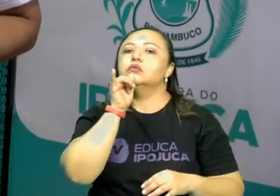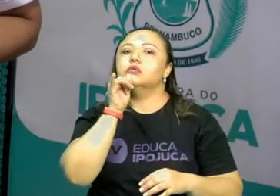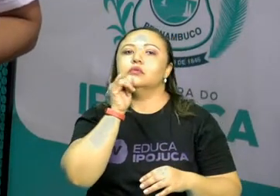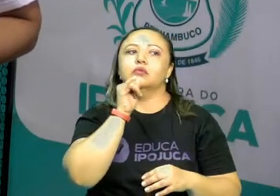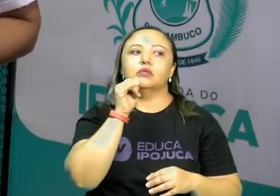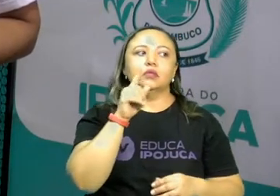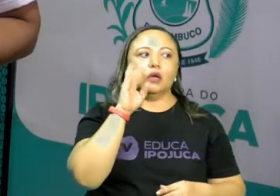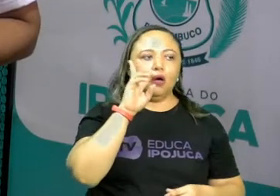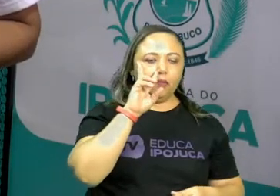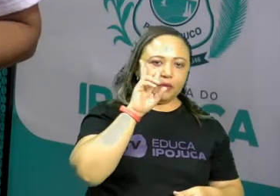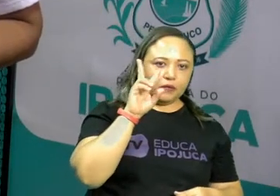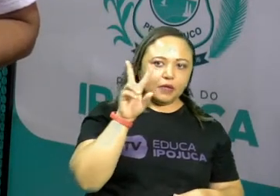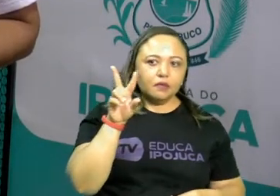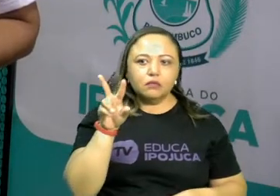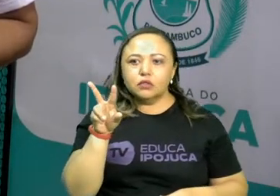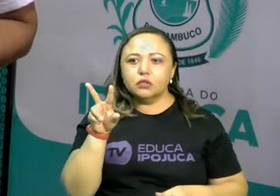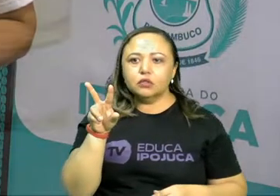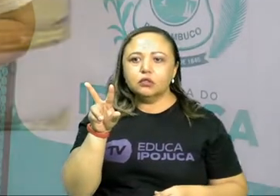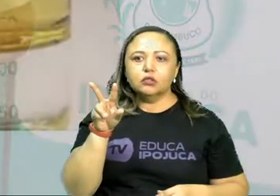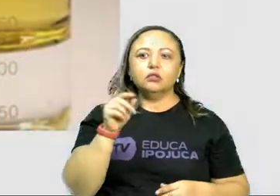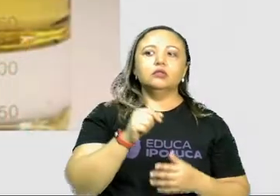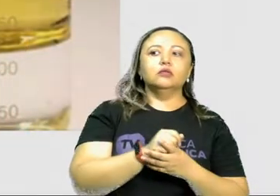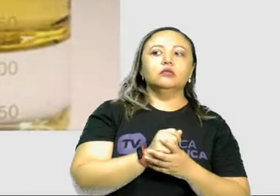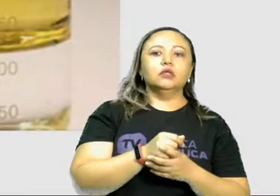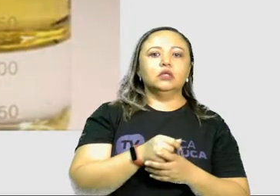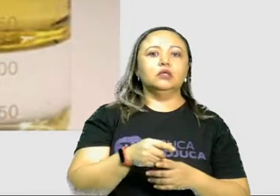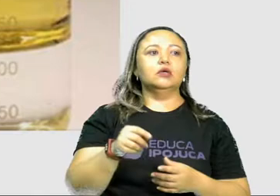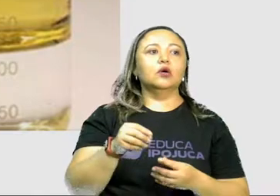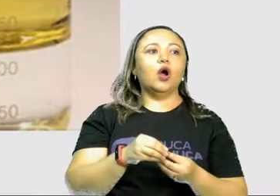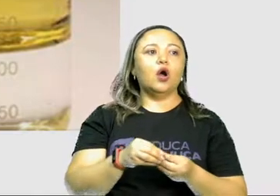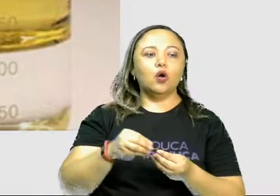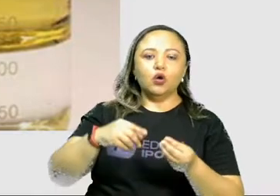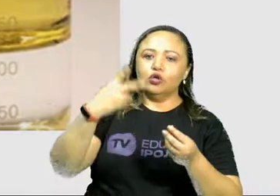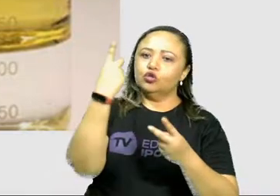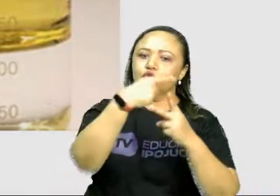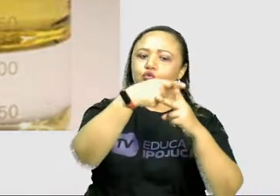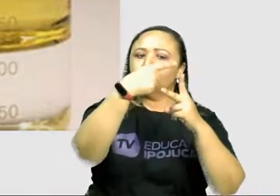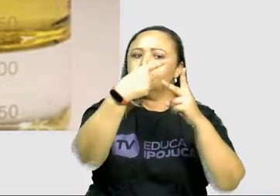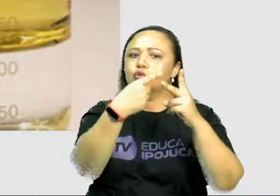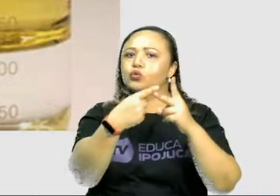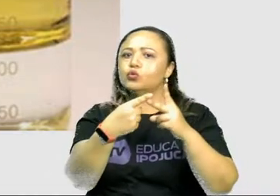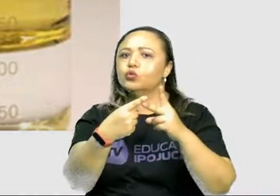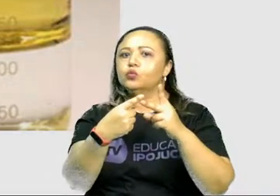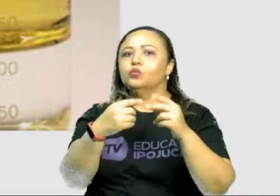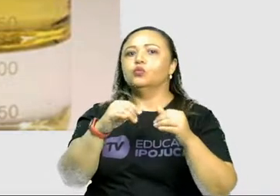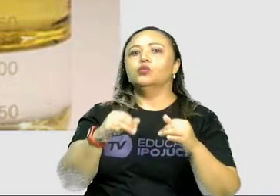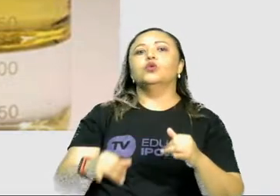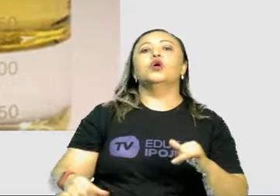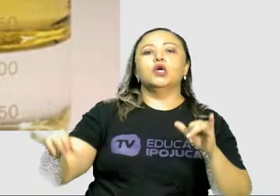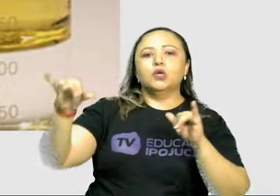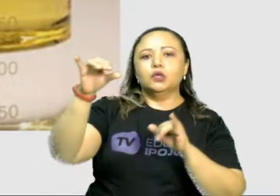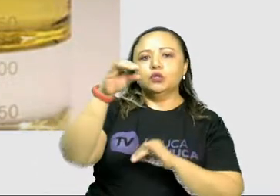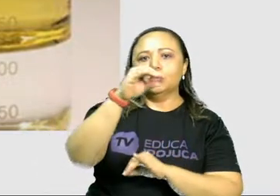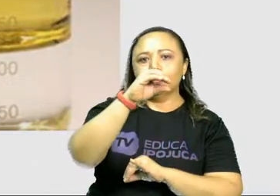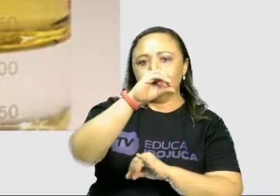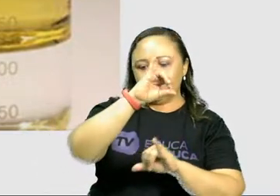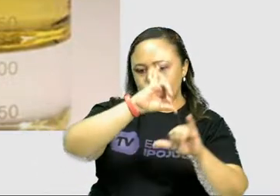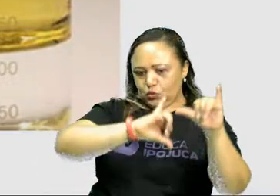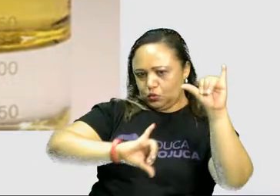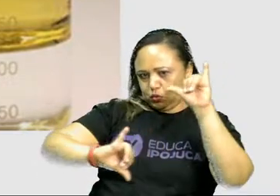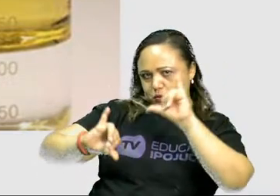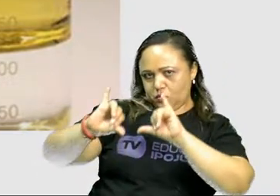conseguindo observar, eu estou conseguindo ver as duas substâncias que fazem parte